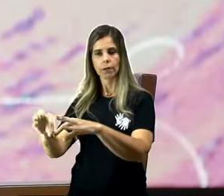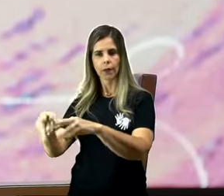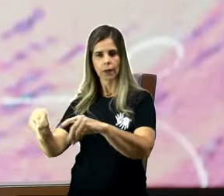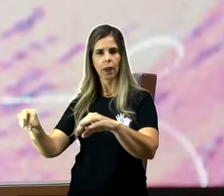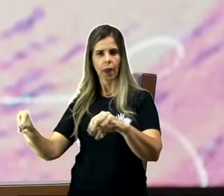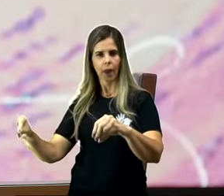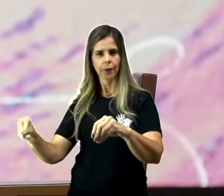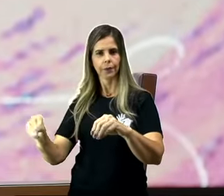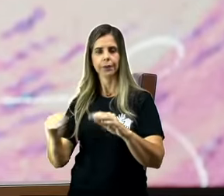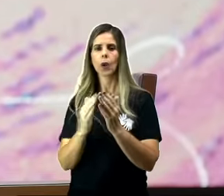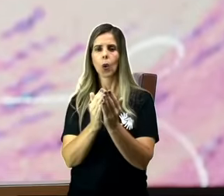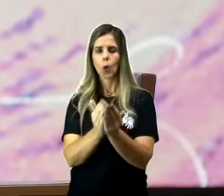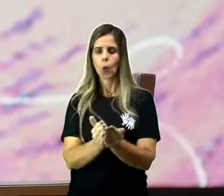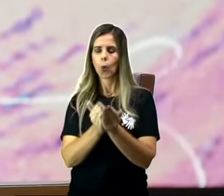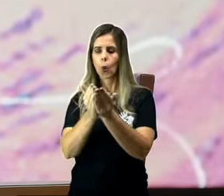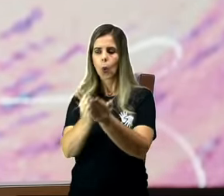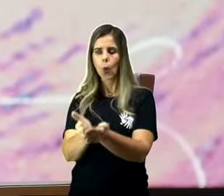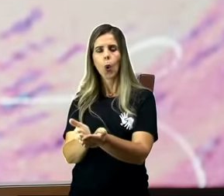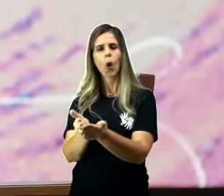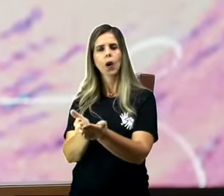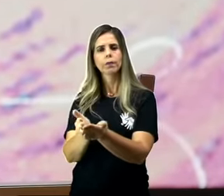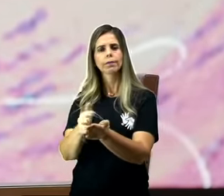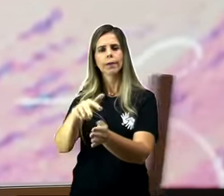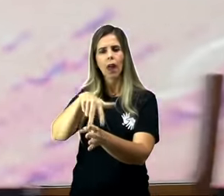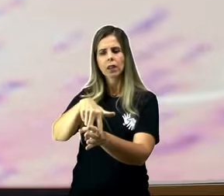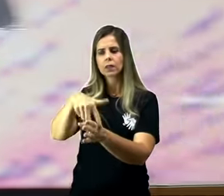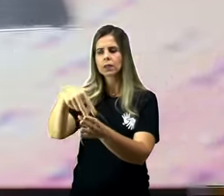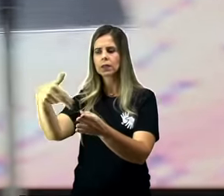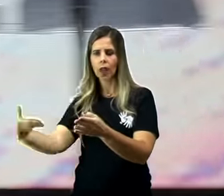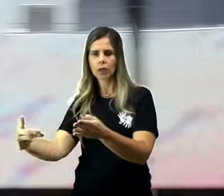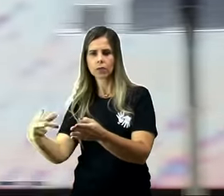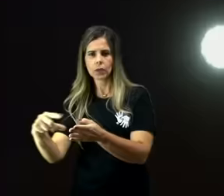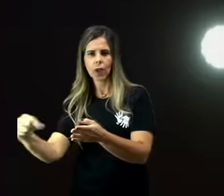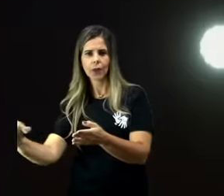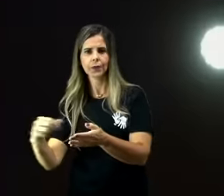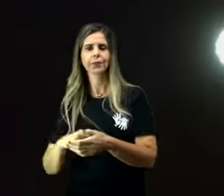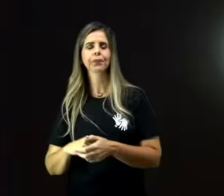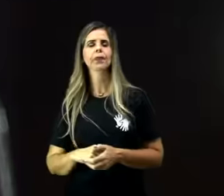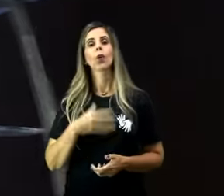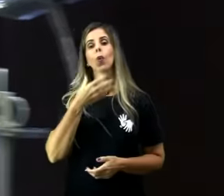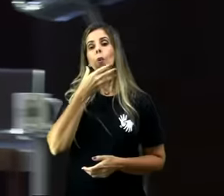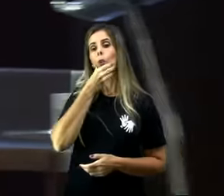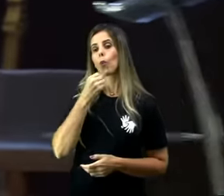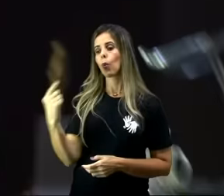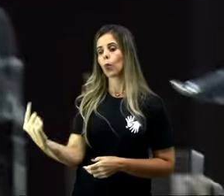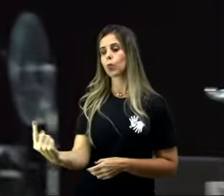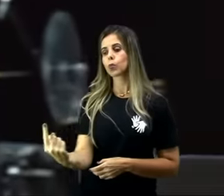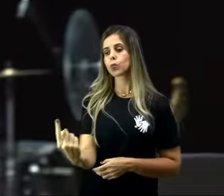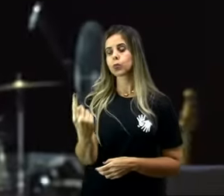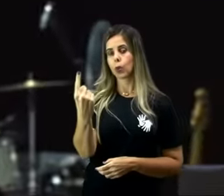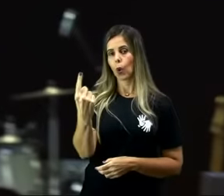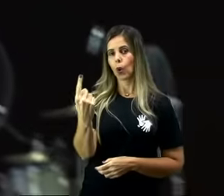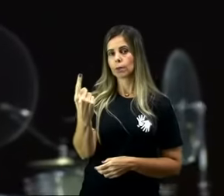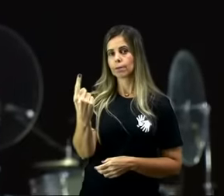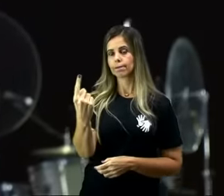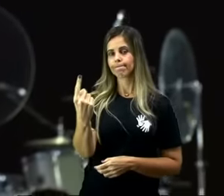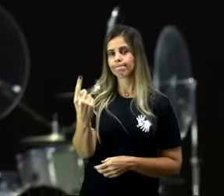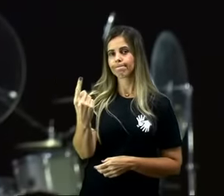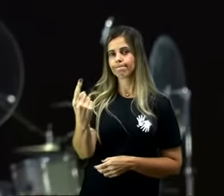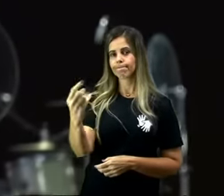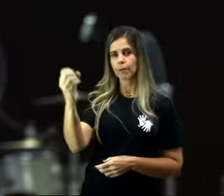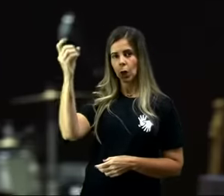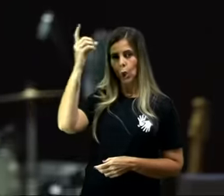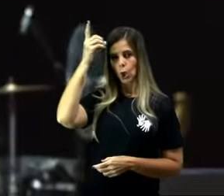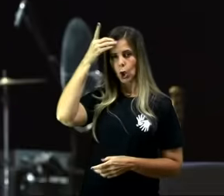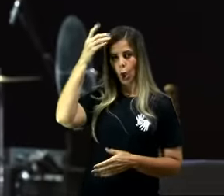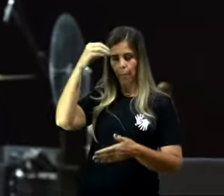Marcos capítulo 5, um homem. Quando eles saíram do barco, diz o texto que um homem com o espírito imundo veio dos sepulcros ao